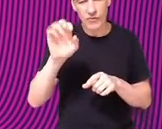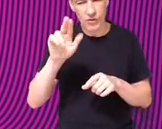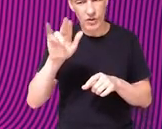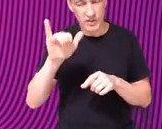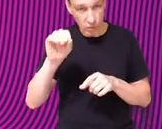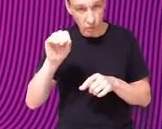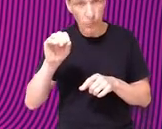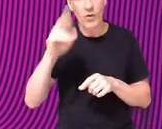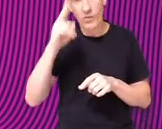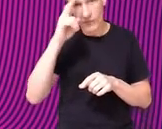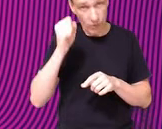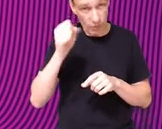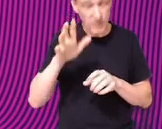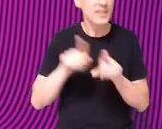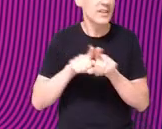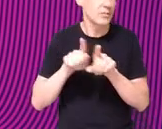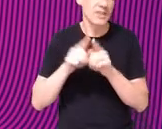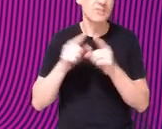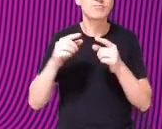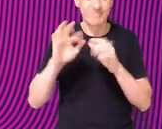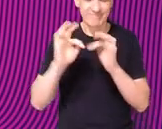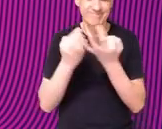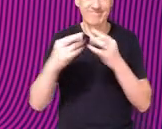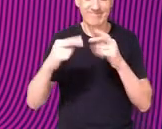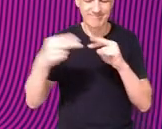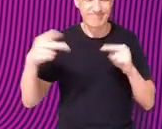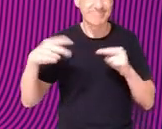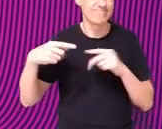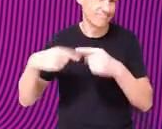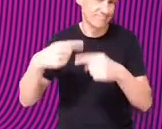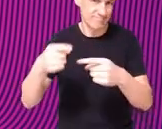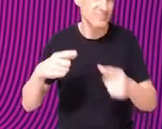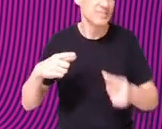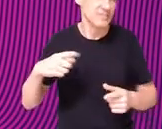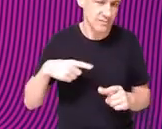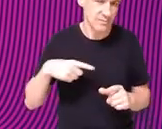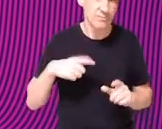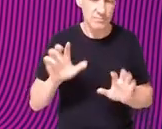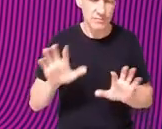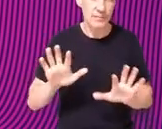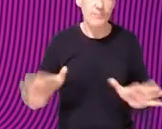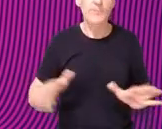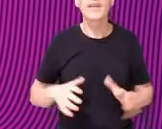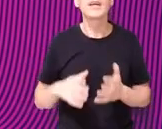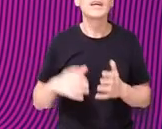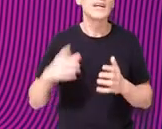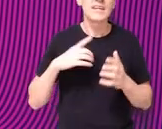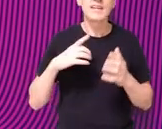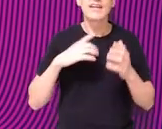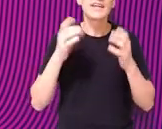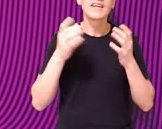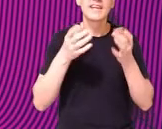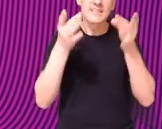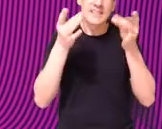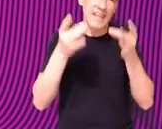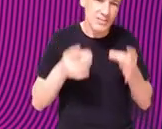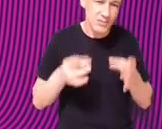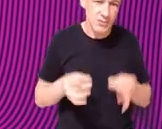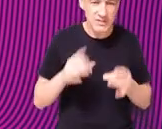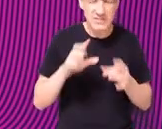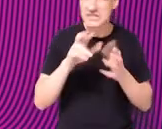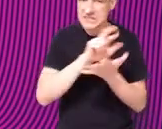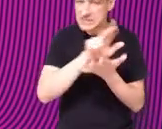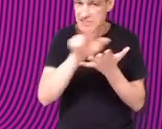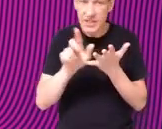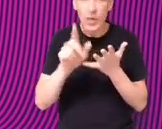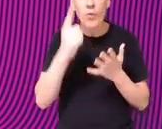hipertrófica familiares. Então, existe dados para hipertrófica prévios, existe um filho com um